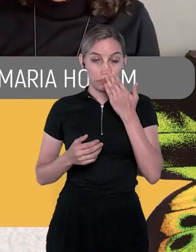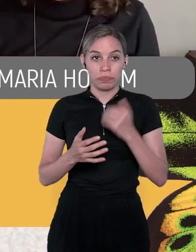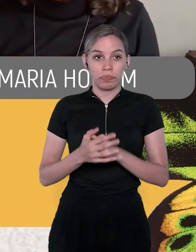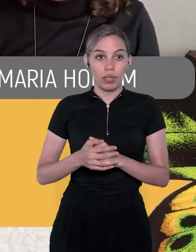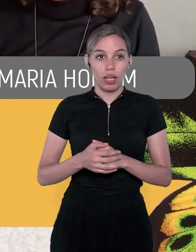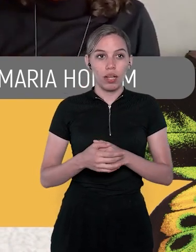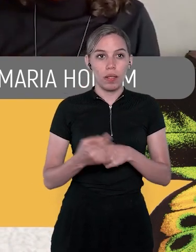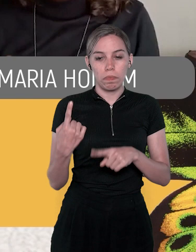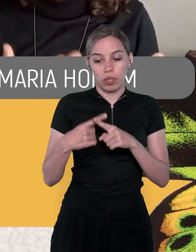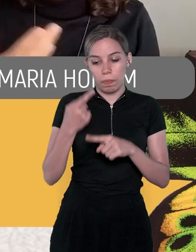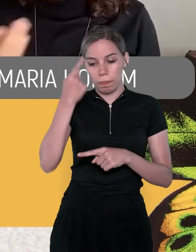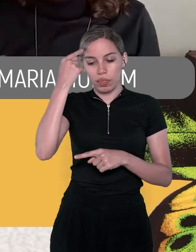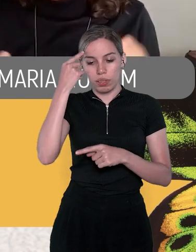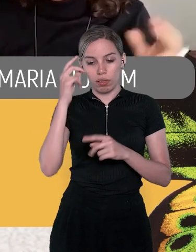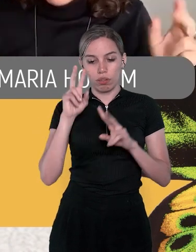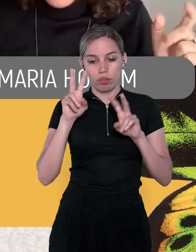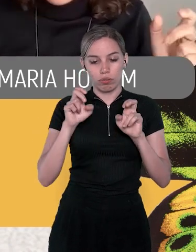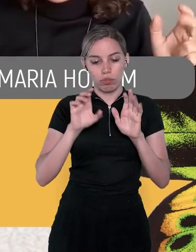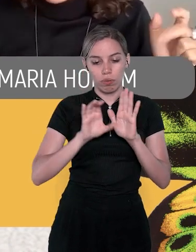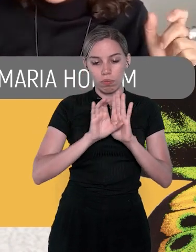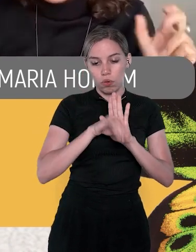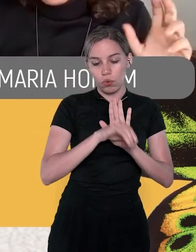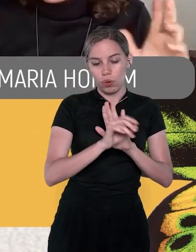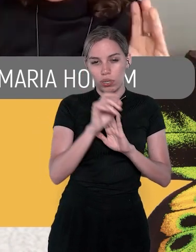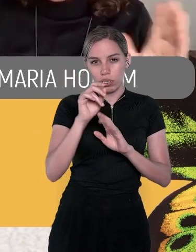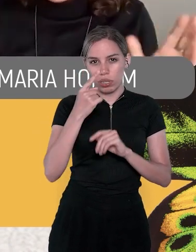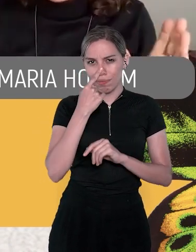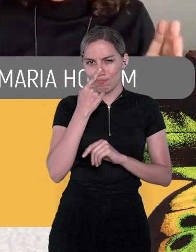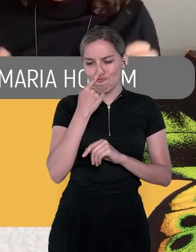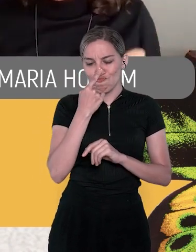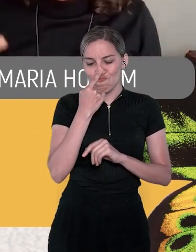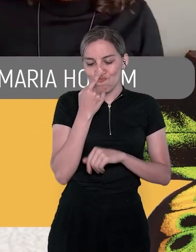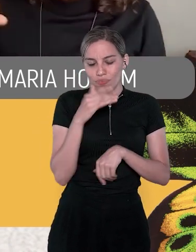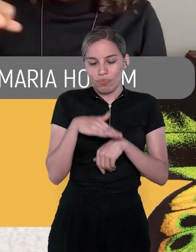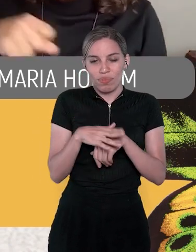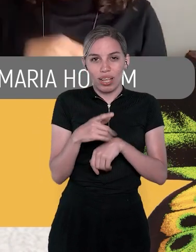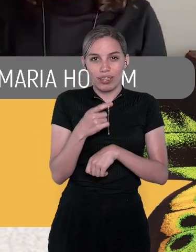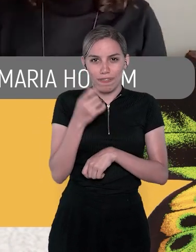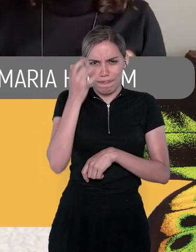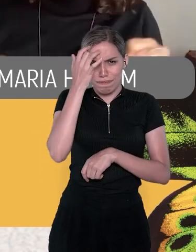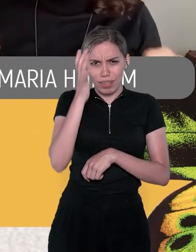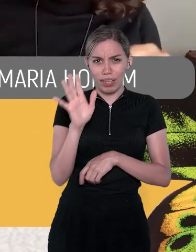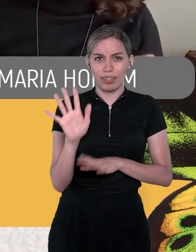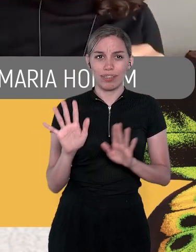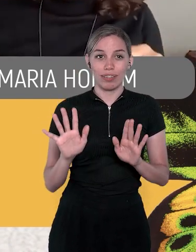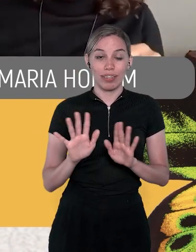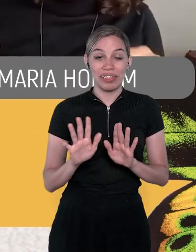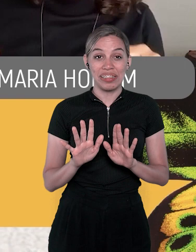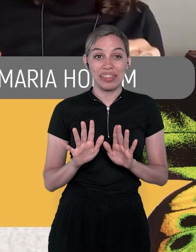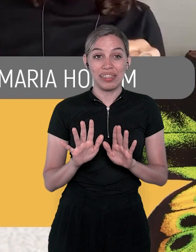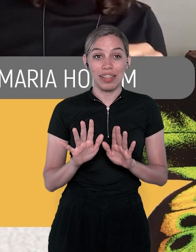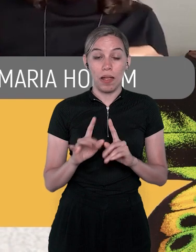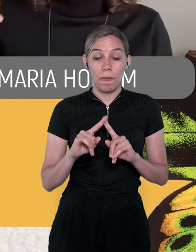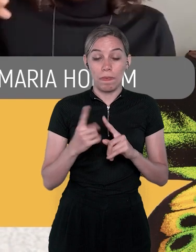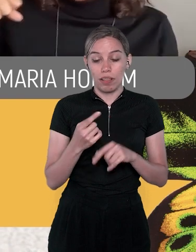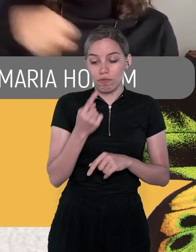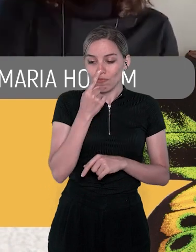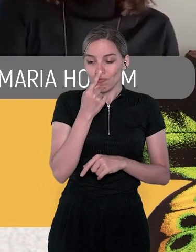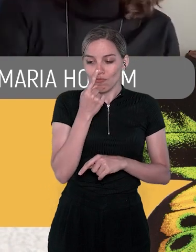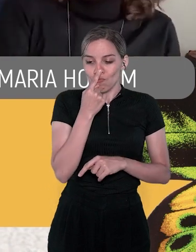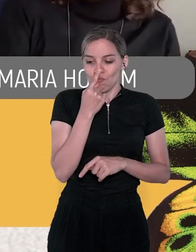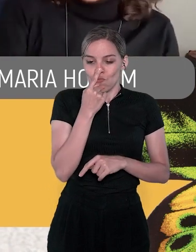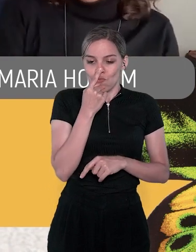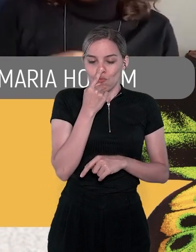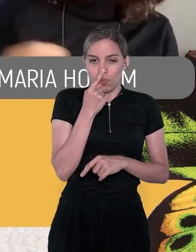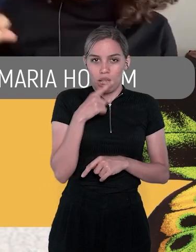que o conceito de afeto é mais fácil, aspas. Mas é um afeto com a carga de